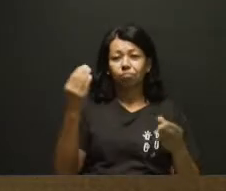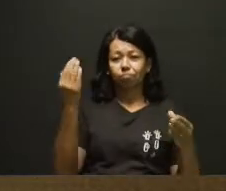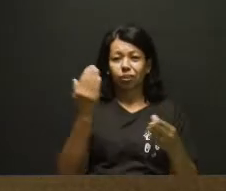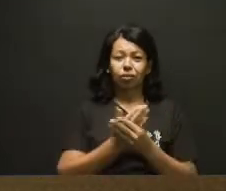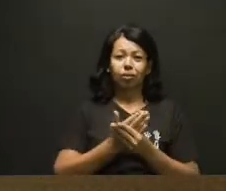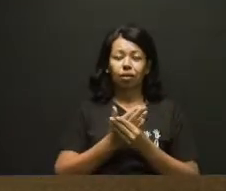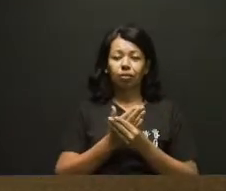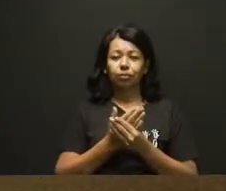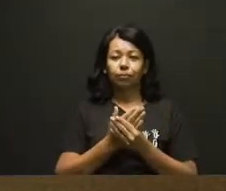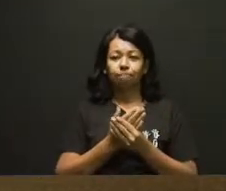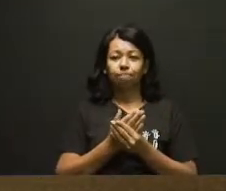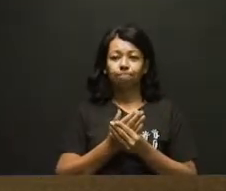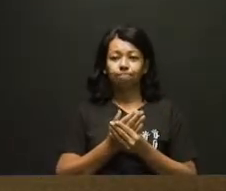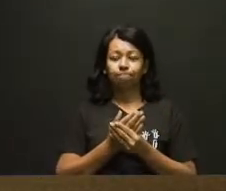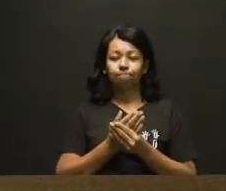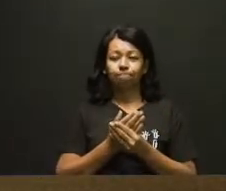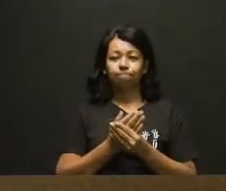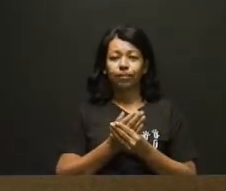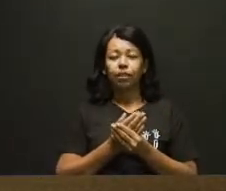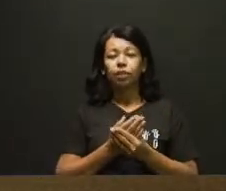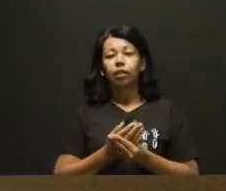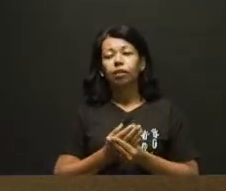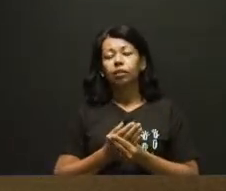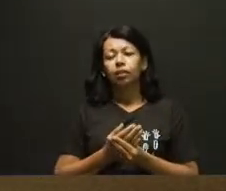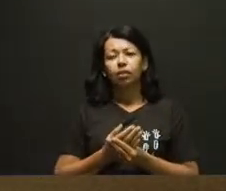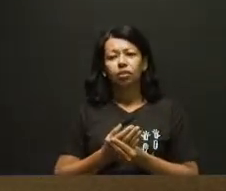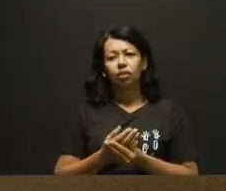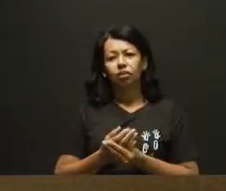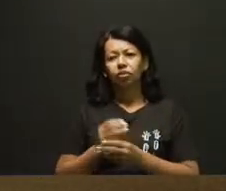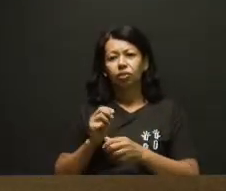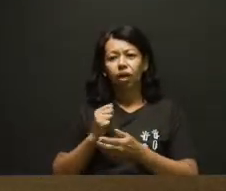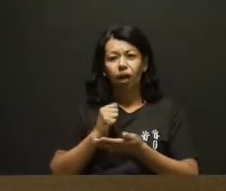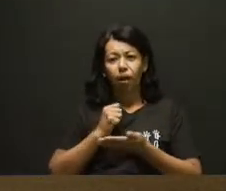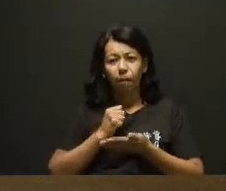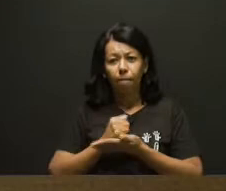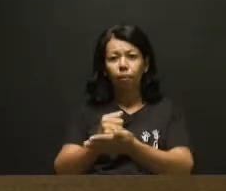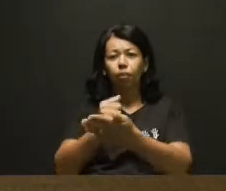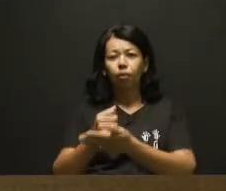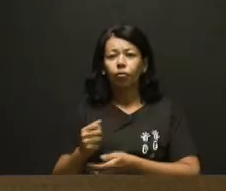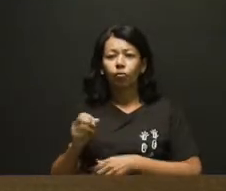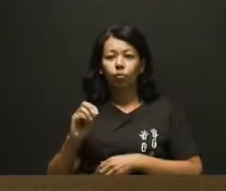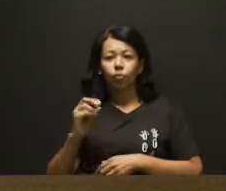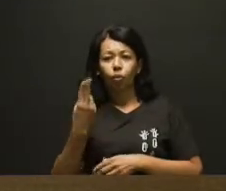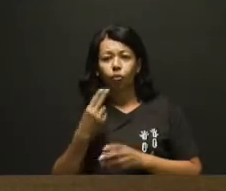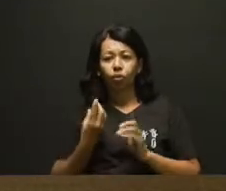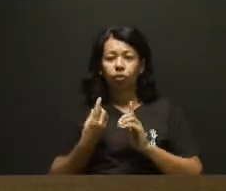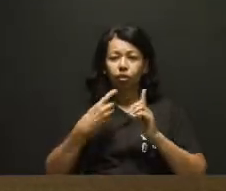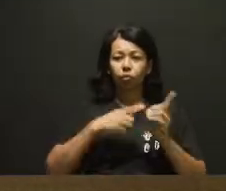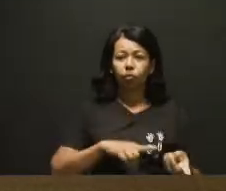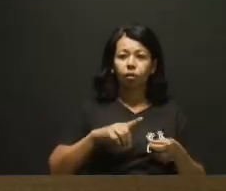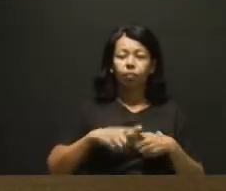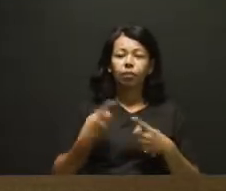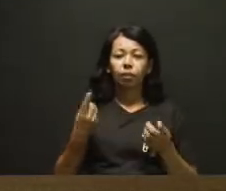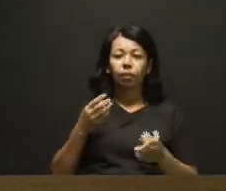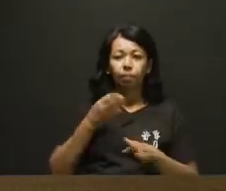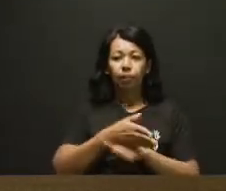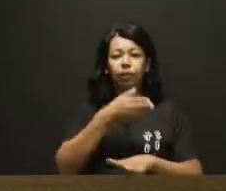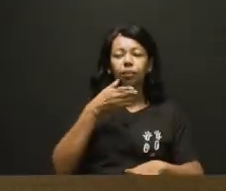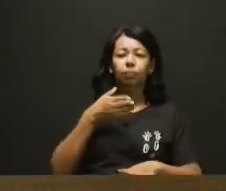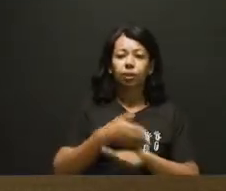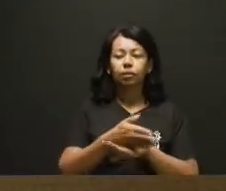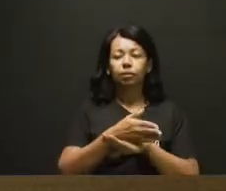seja eleita segundo esquerda sugere centro mas a classe política tenha participação ativa na conclusão da